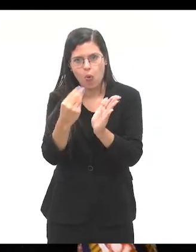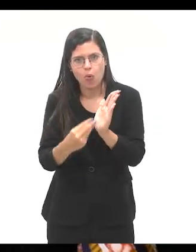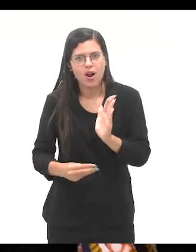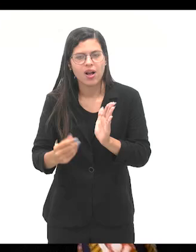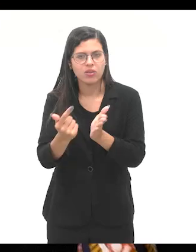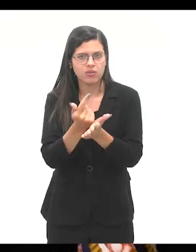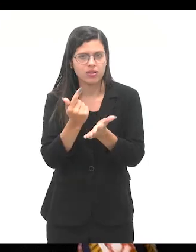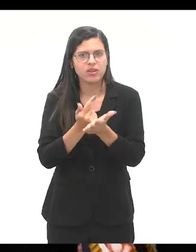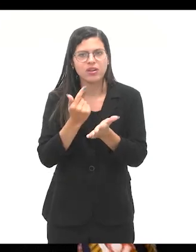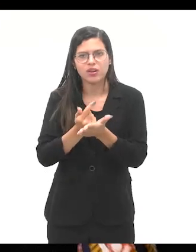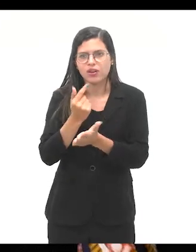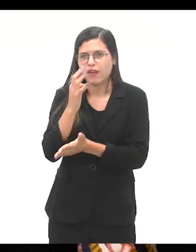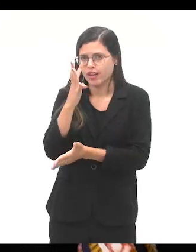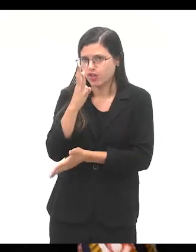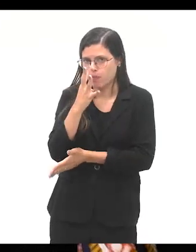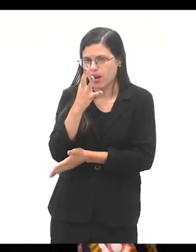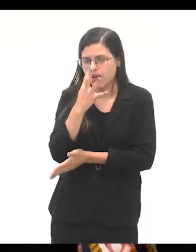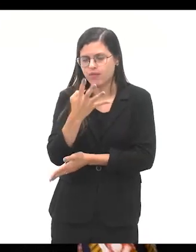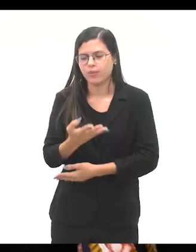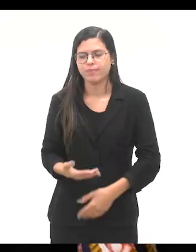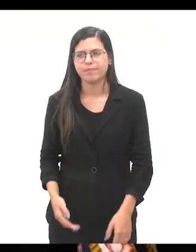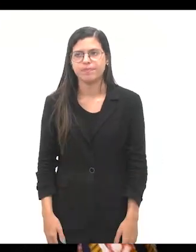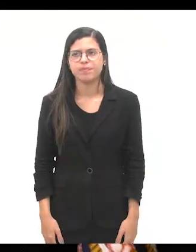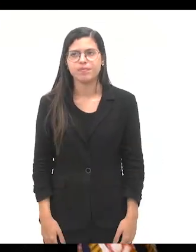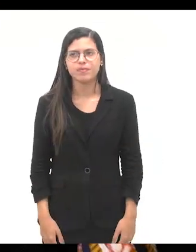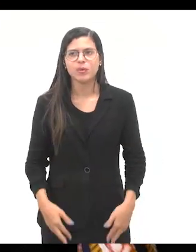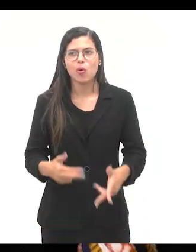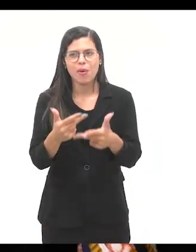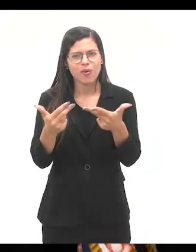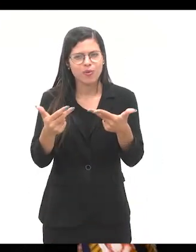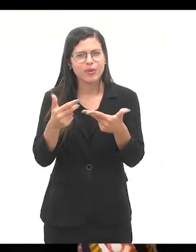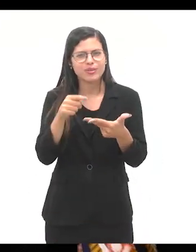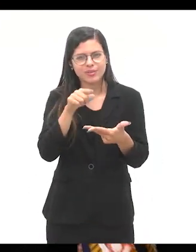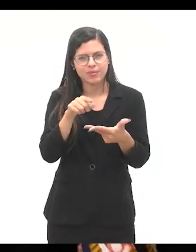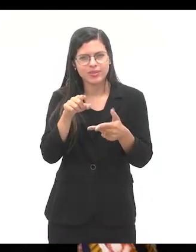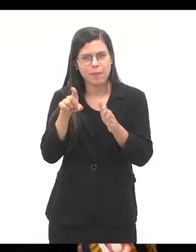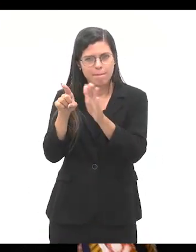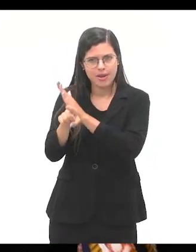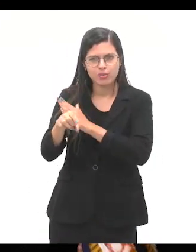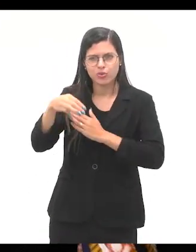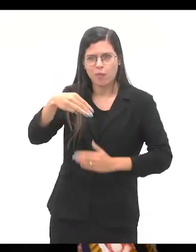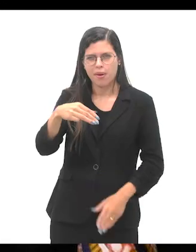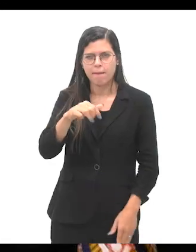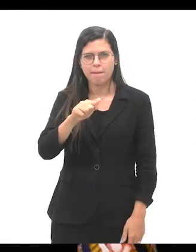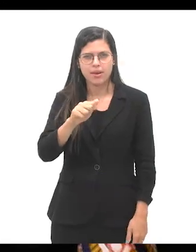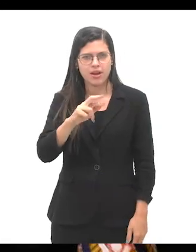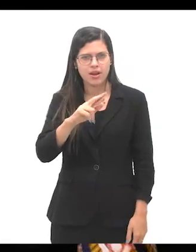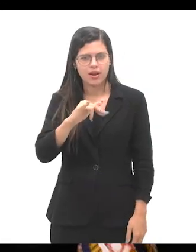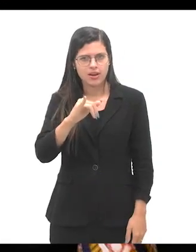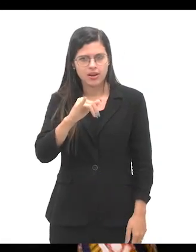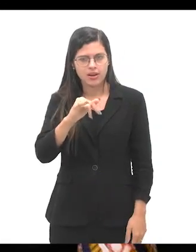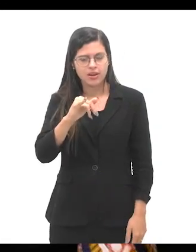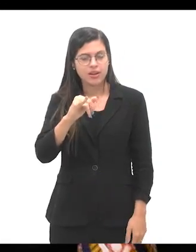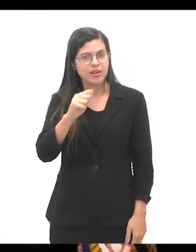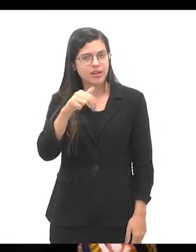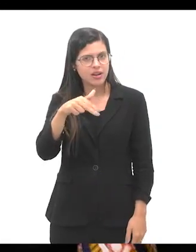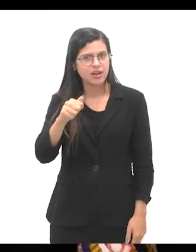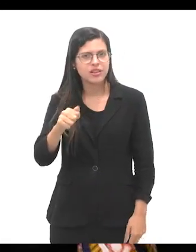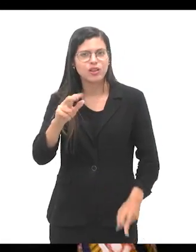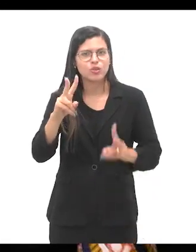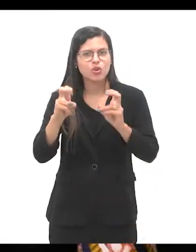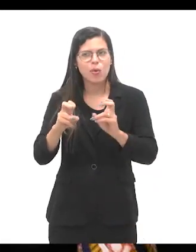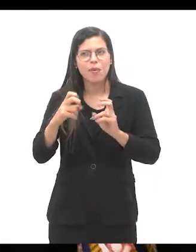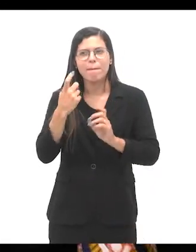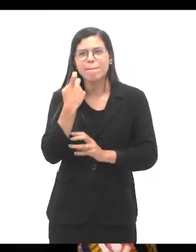impressionante. E uma coisa interessante também, que você perguntou para a Mariana sobre peixe, alguma